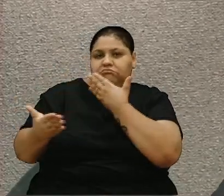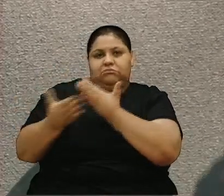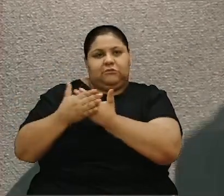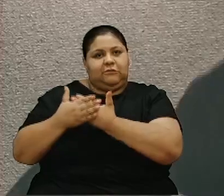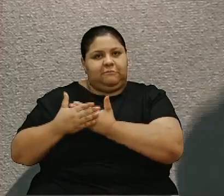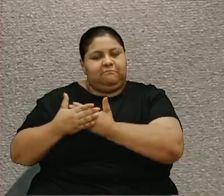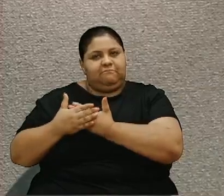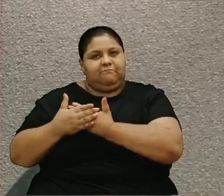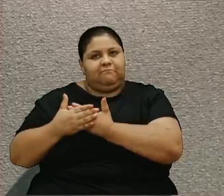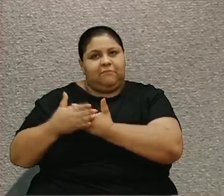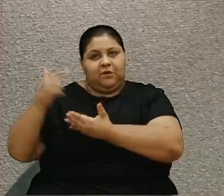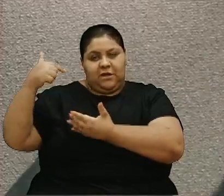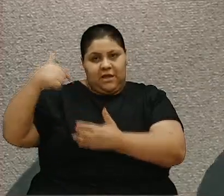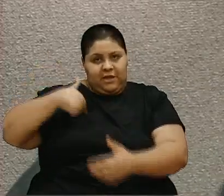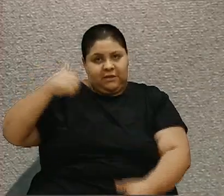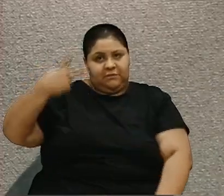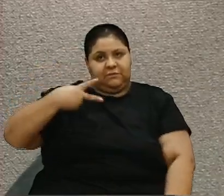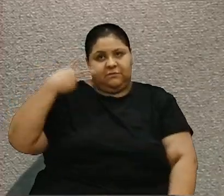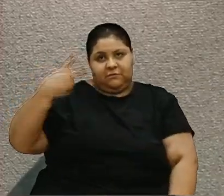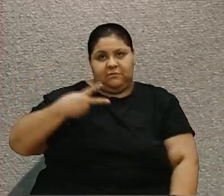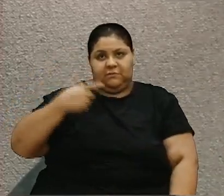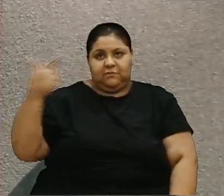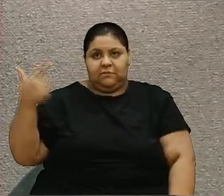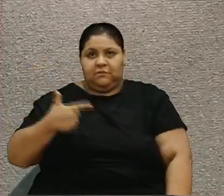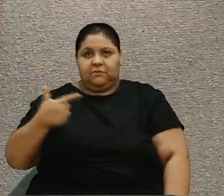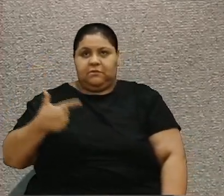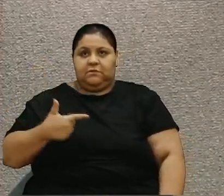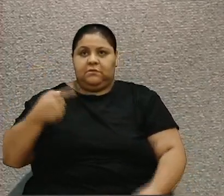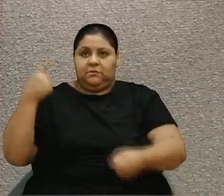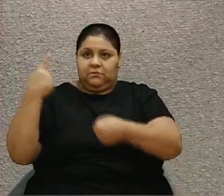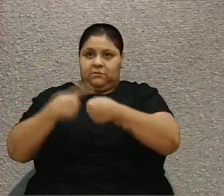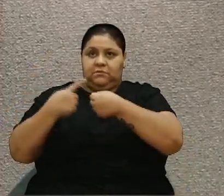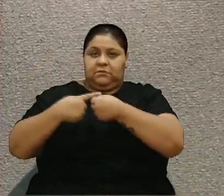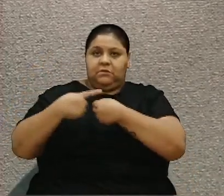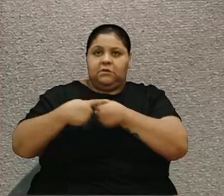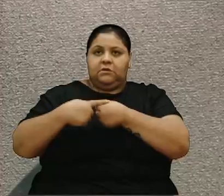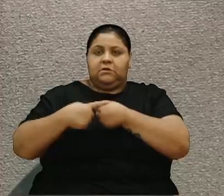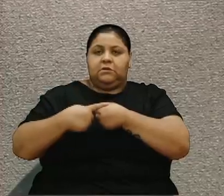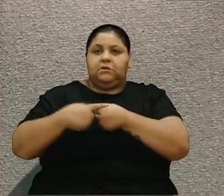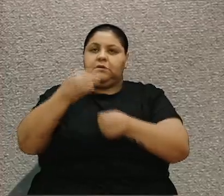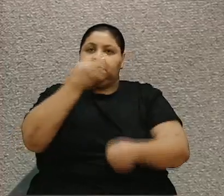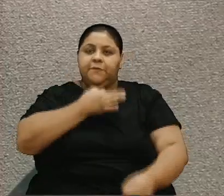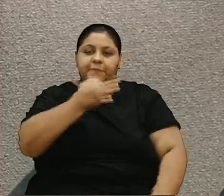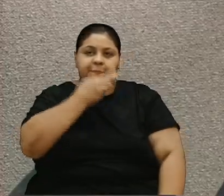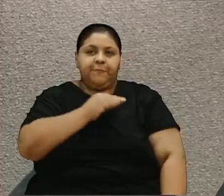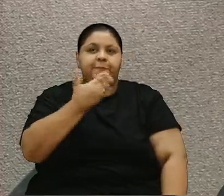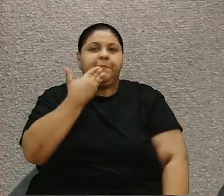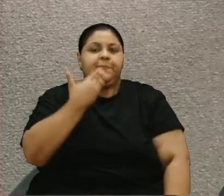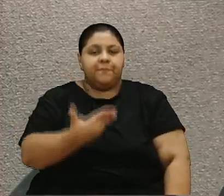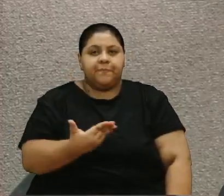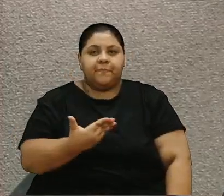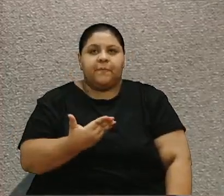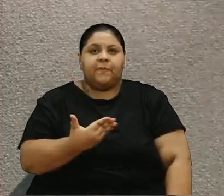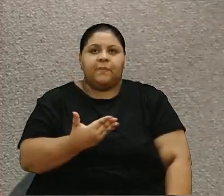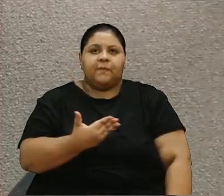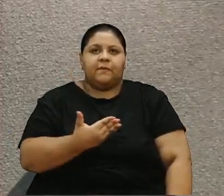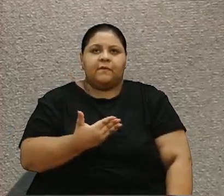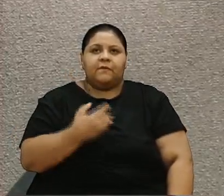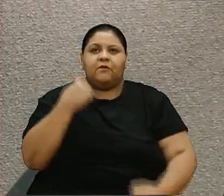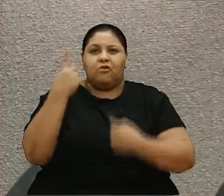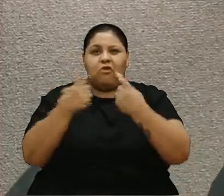Então, aqui, este vereador do segundo maior município de Caxias do Sul, ele solicita para que